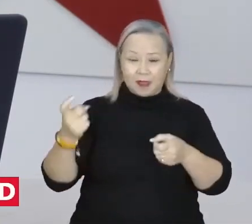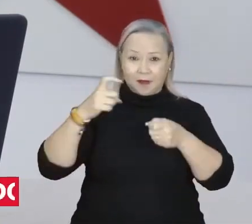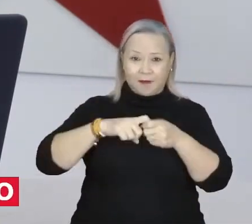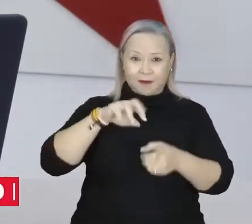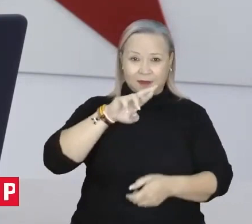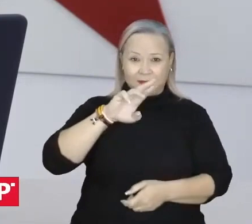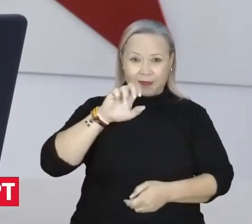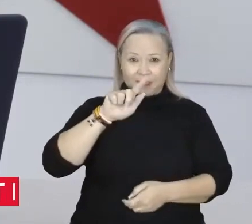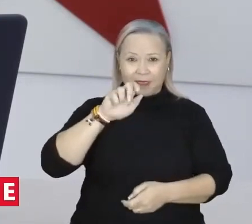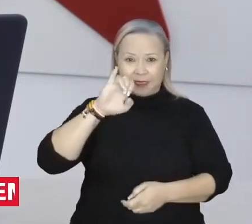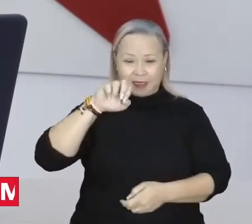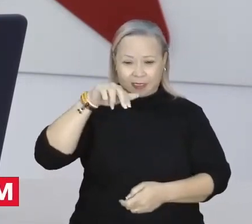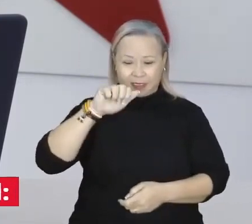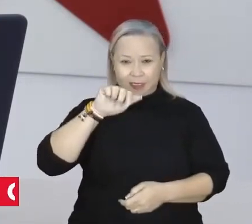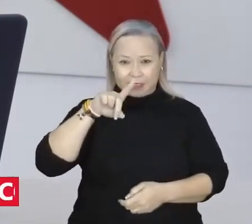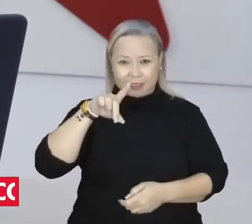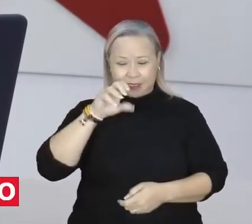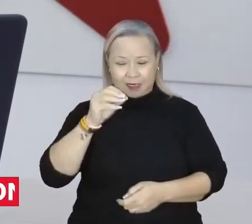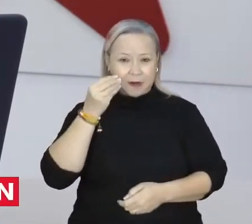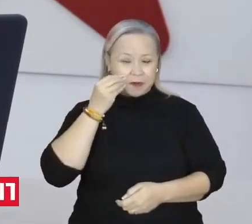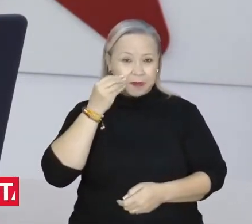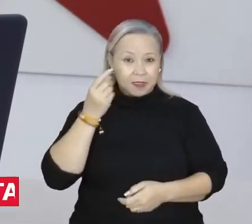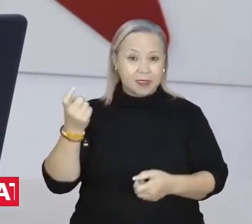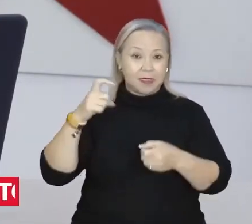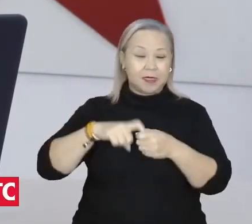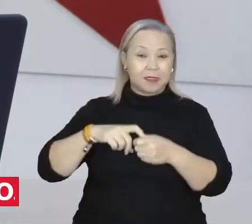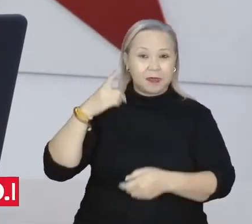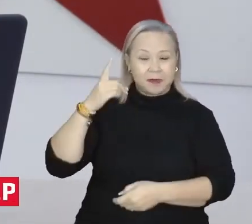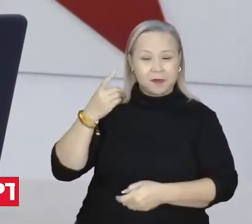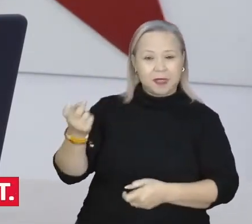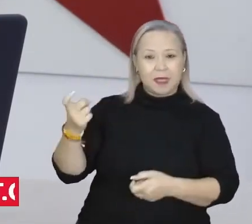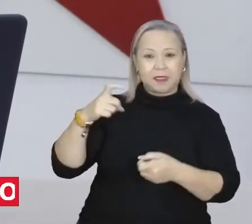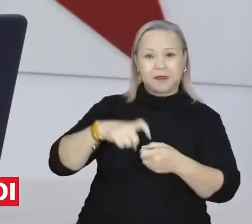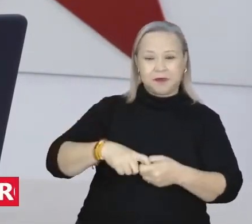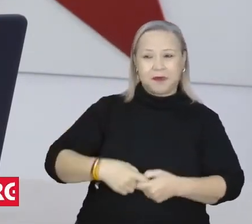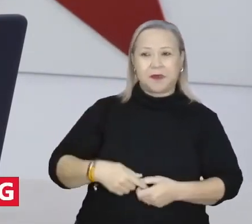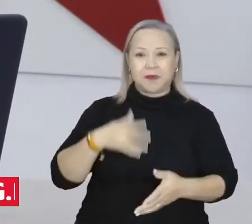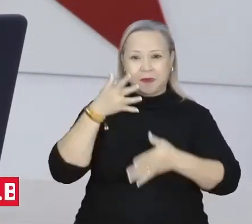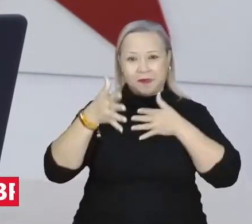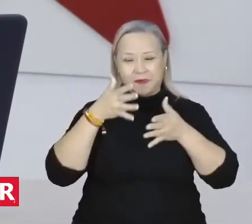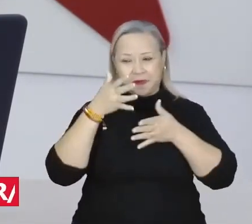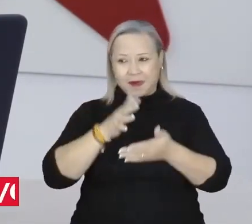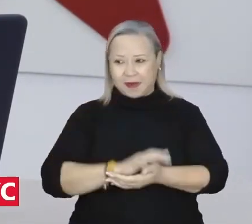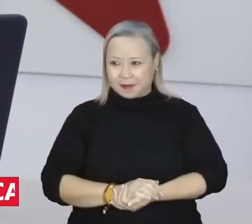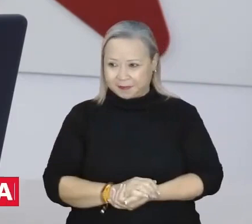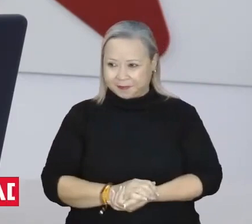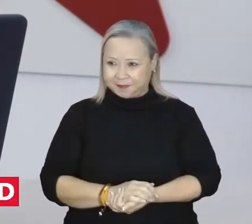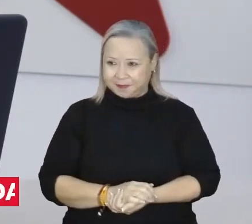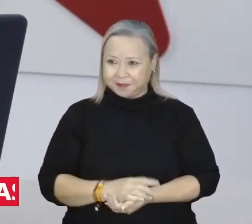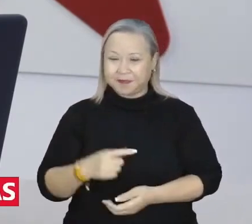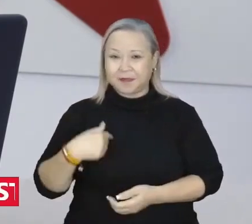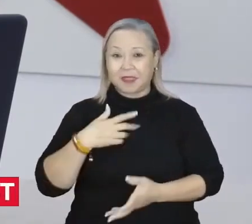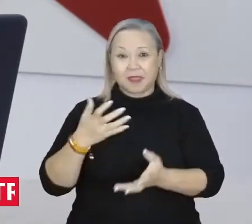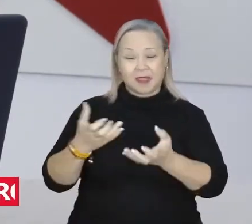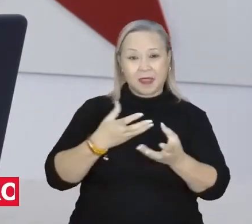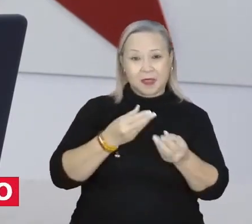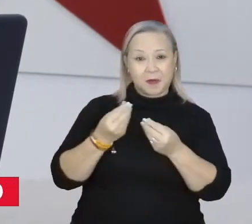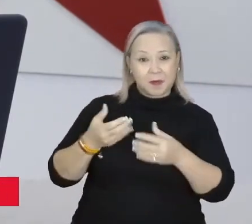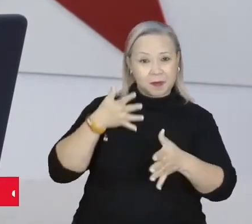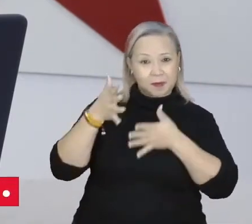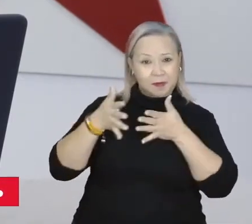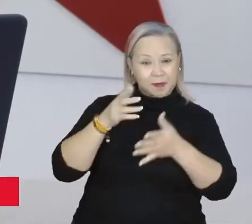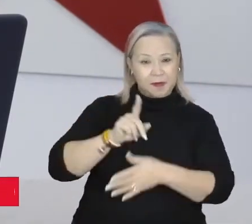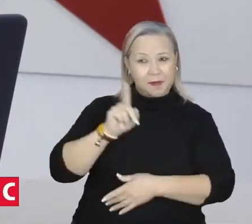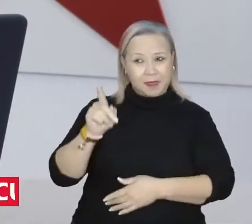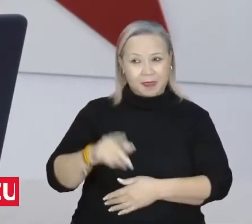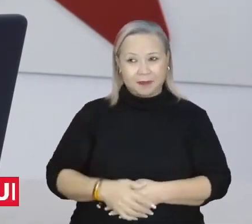ajustando ali, fazendo mais uma tentativa para trazer o deputado aqui de volta. Não se preocupem, viu? A gente quer muito. Olha aí, seu